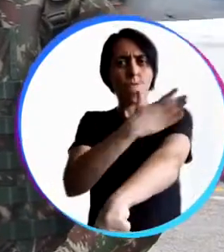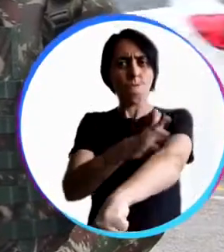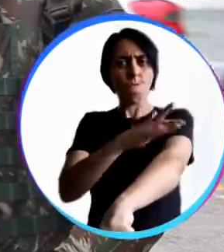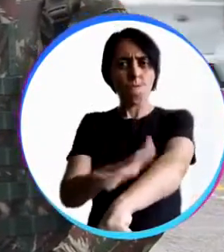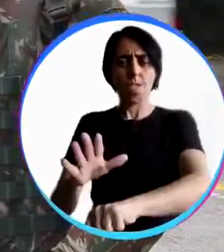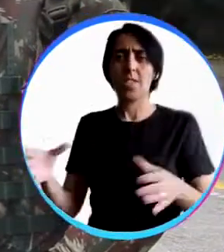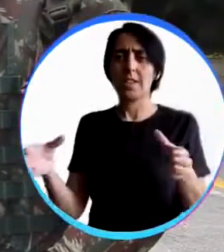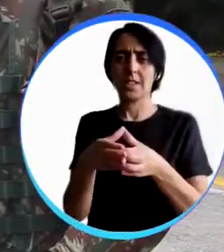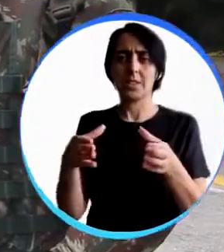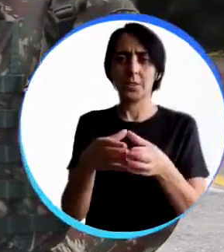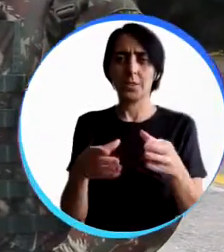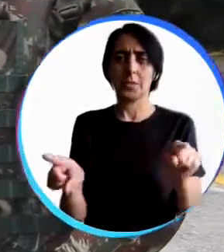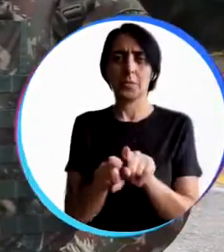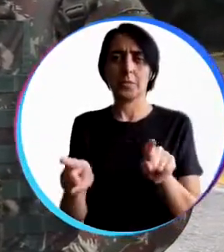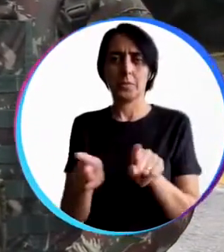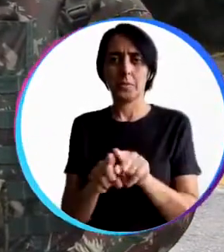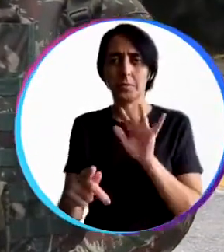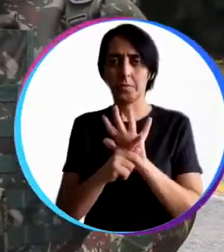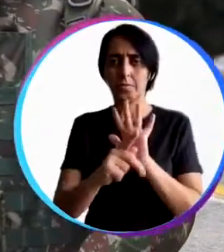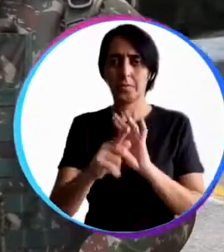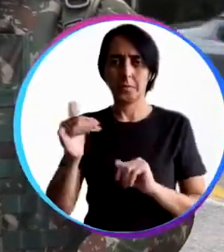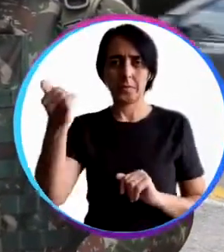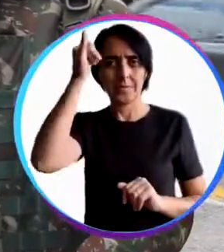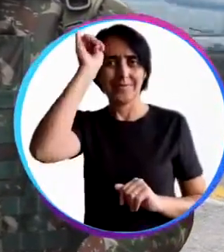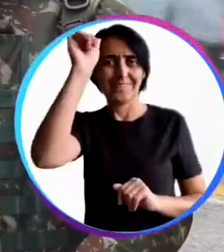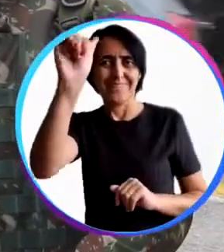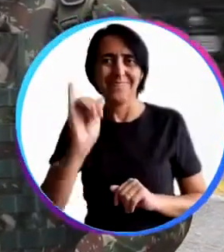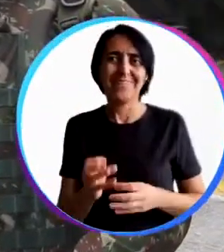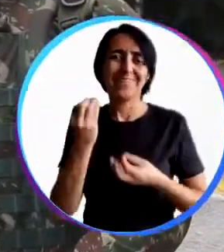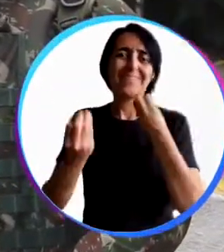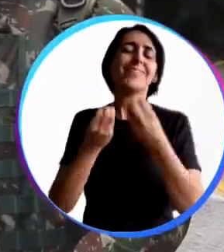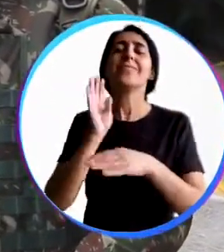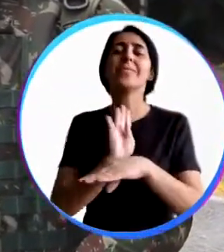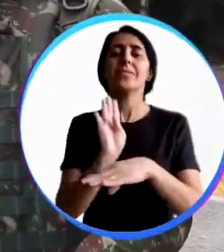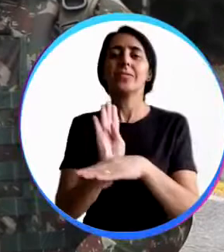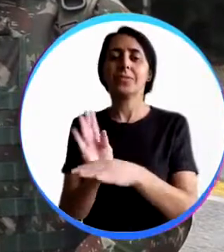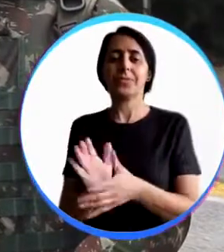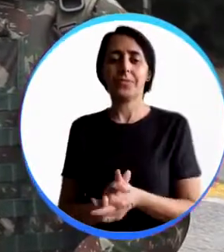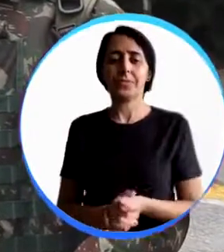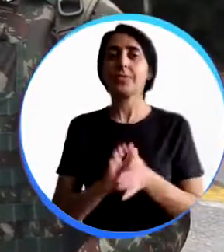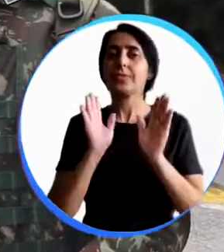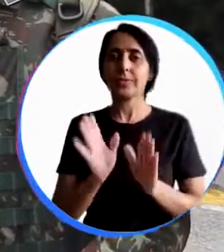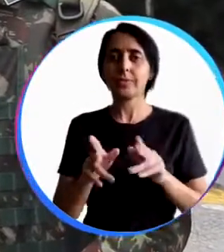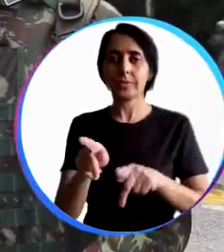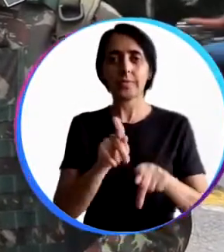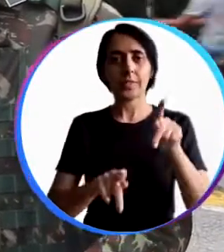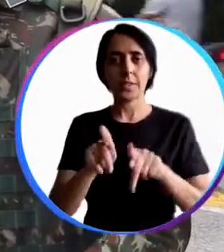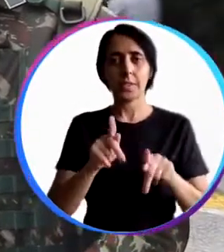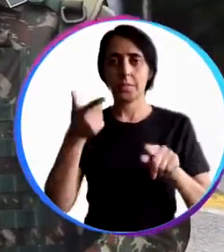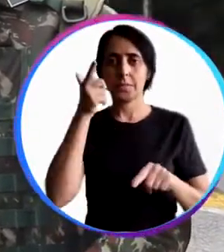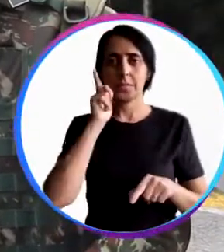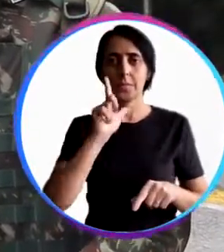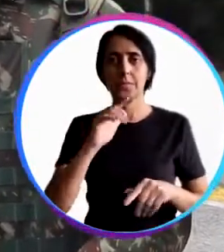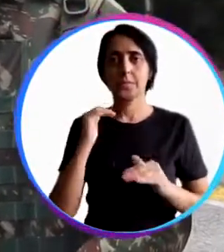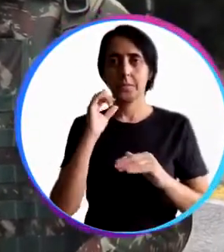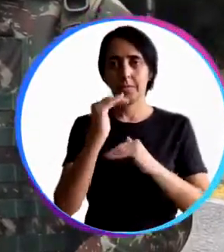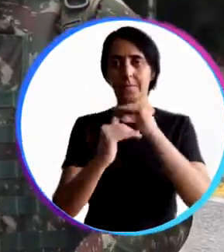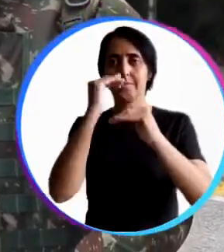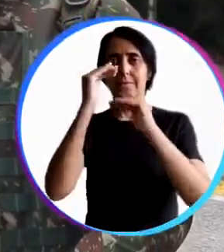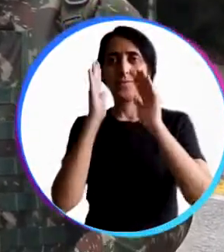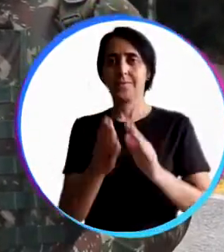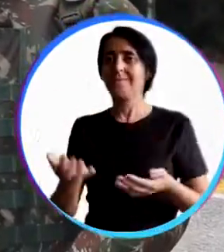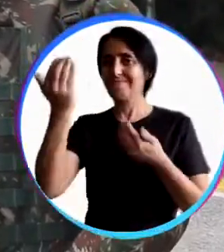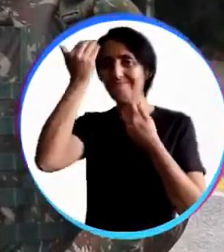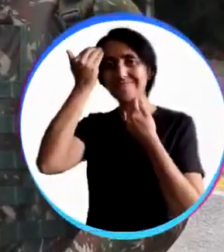agora estendendo também para as operações de garantia da lei da ordem. Então, a população só tende,